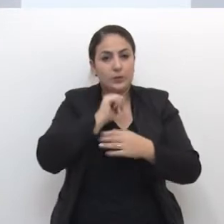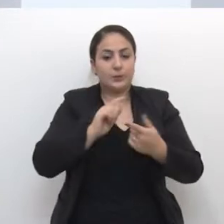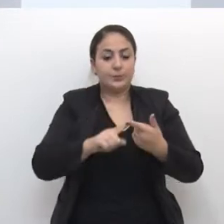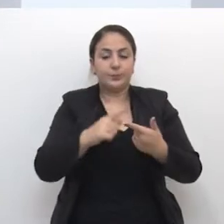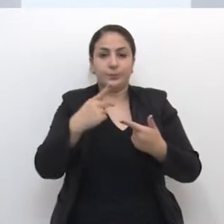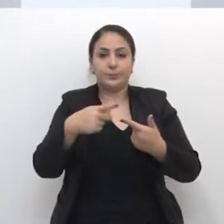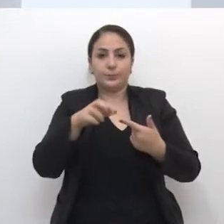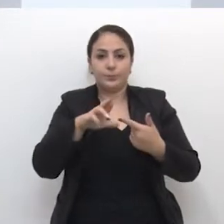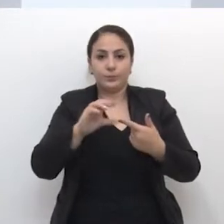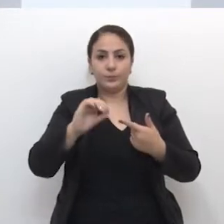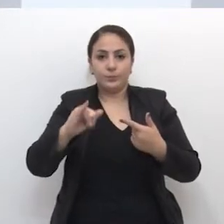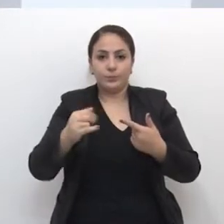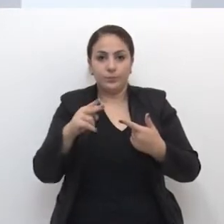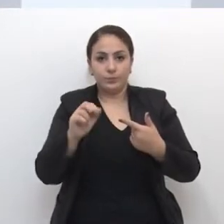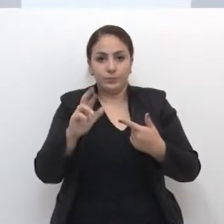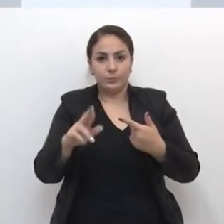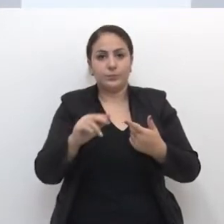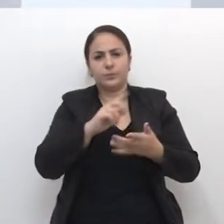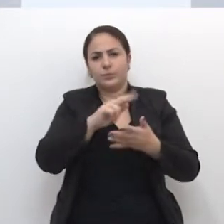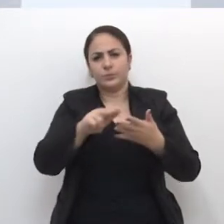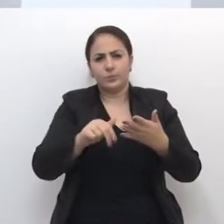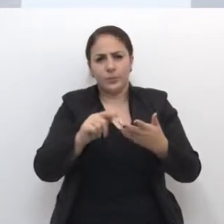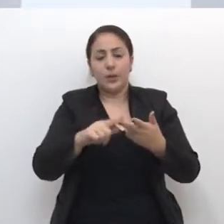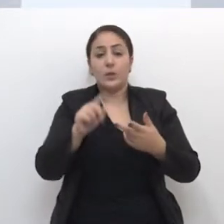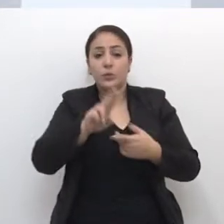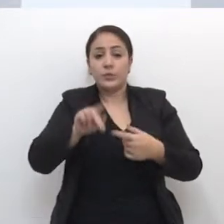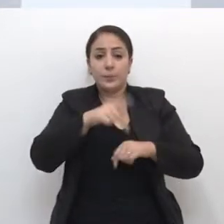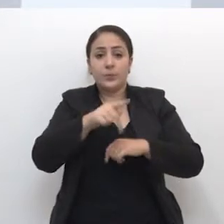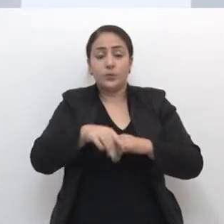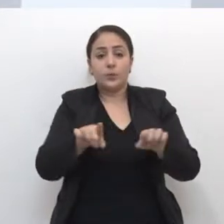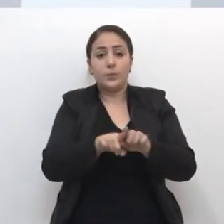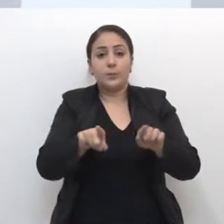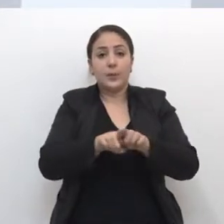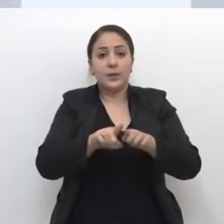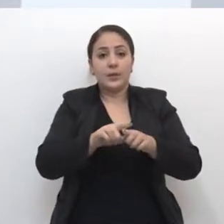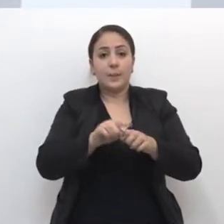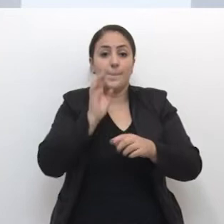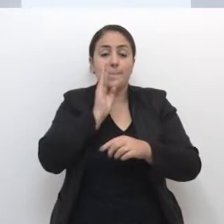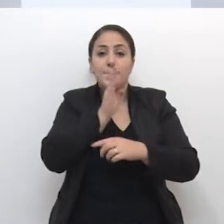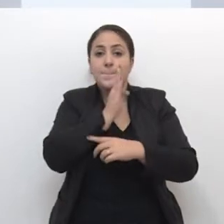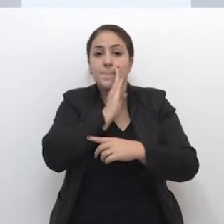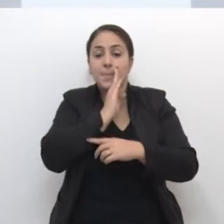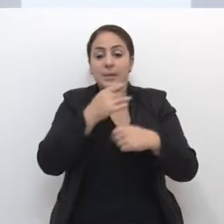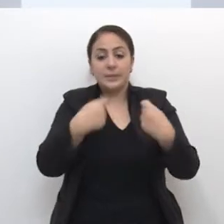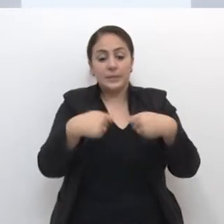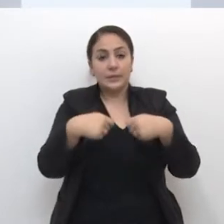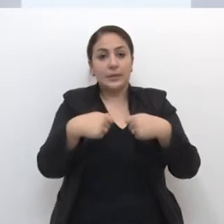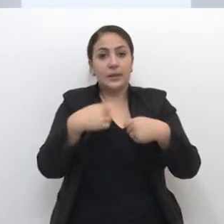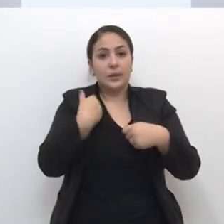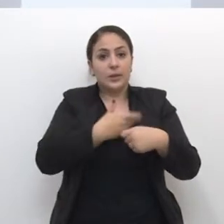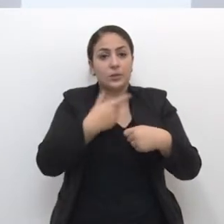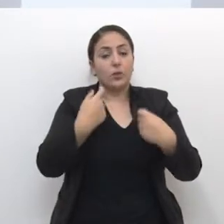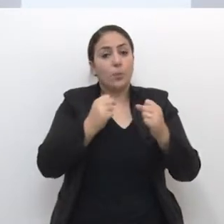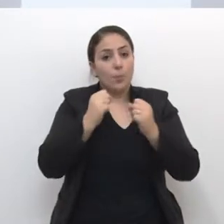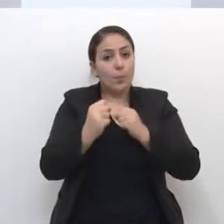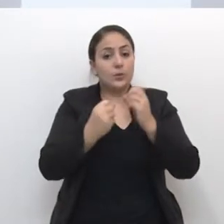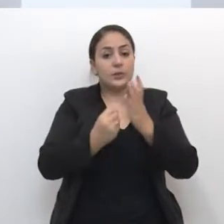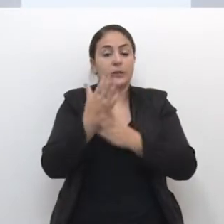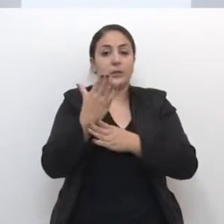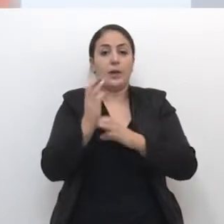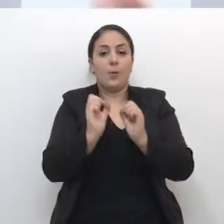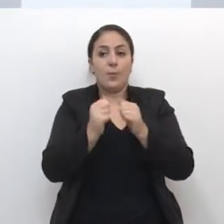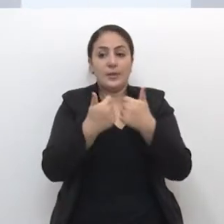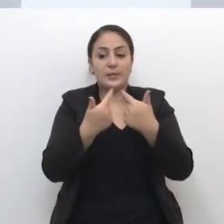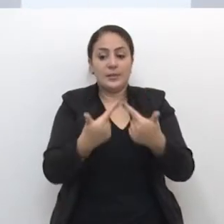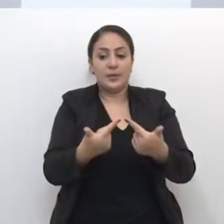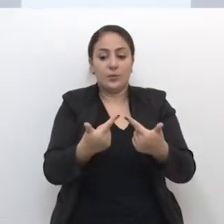o Projur Mulher, que existe aqui, diversidade que existe em Passo Fundo, e também os bares, da necessidade de que nós possamos elaborar